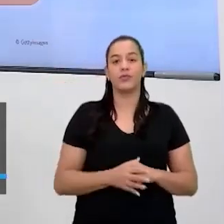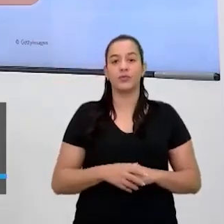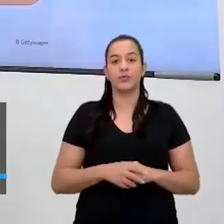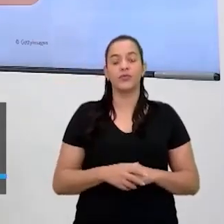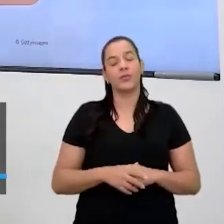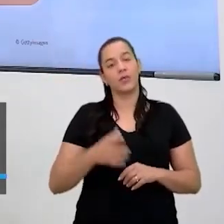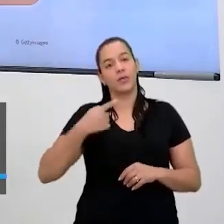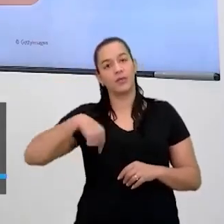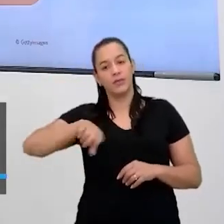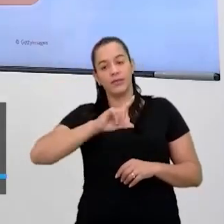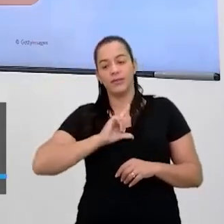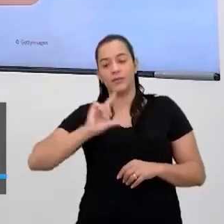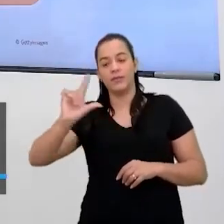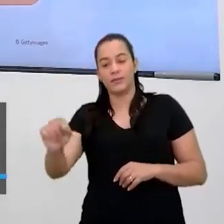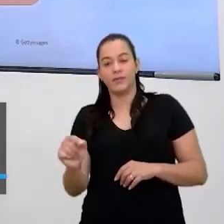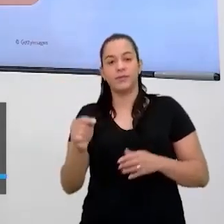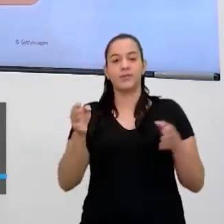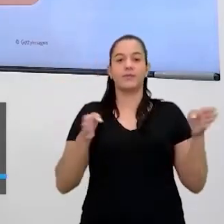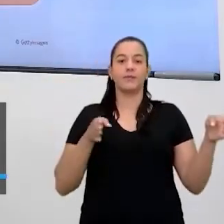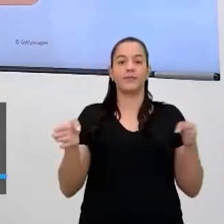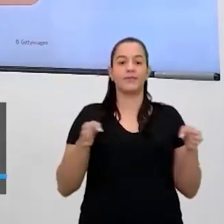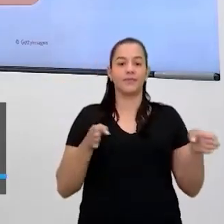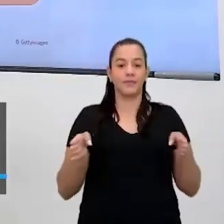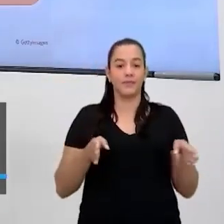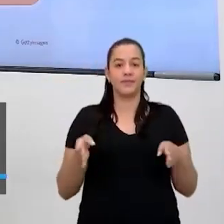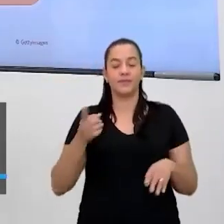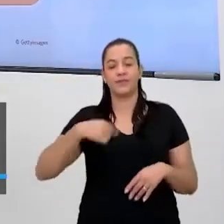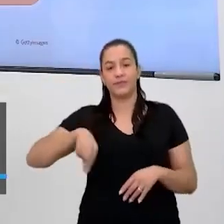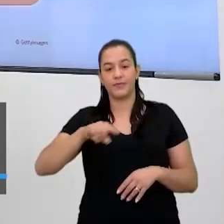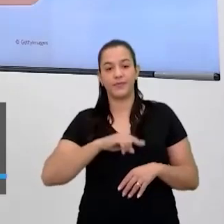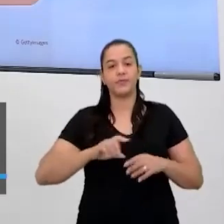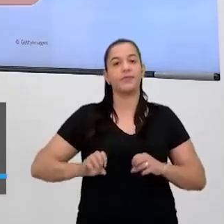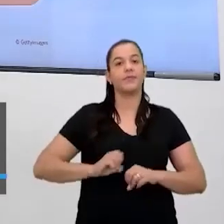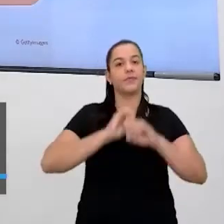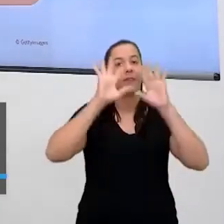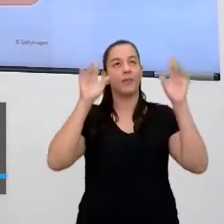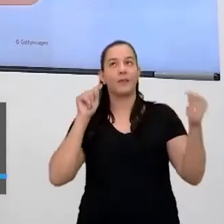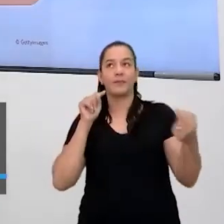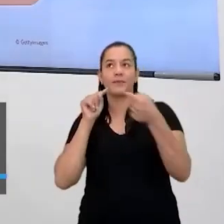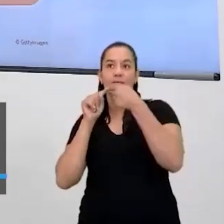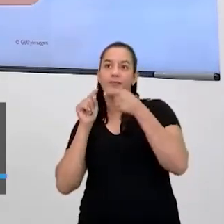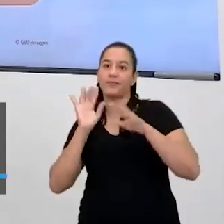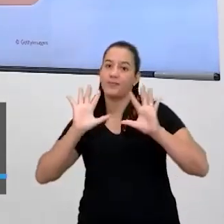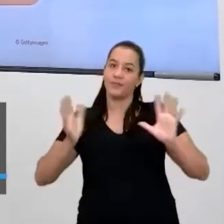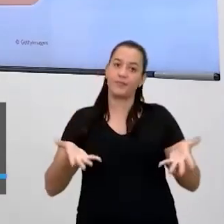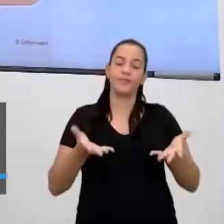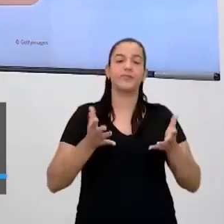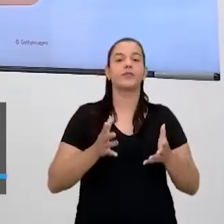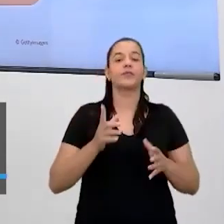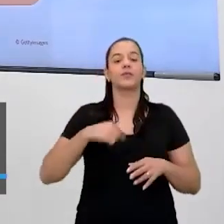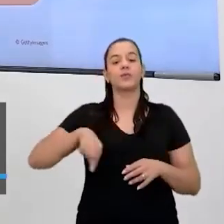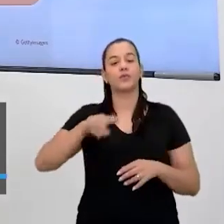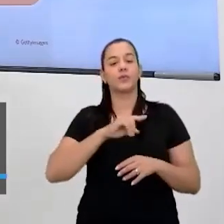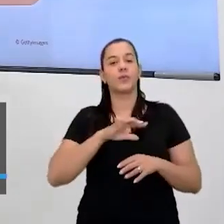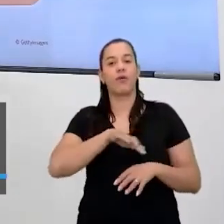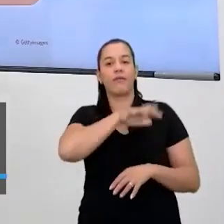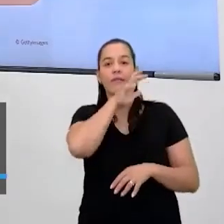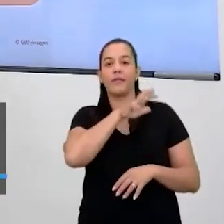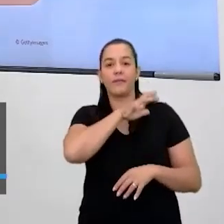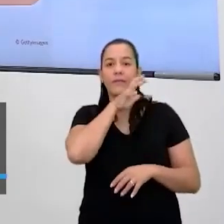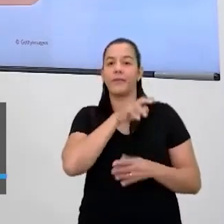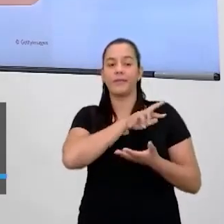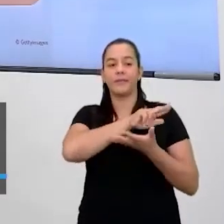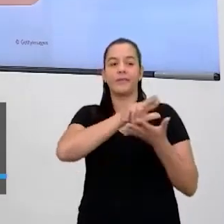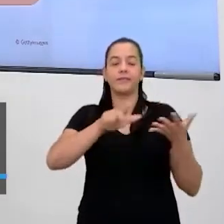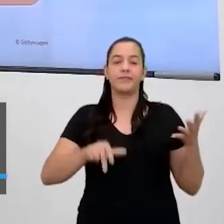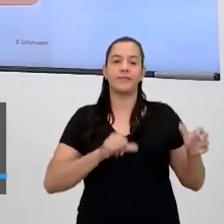gente sair de uma fase selvagem, onde nós nos parecemos muito mais com animais, e nos tornarmos, através dessas